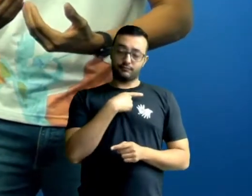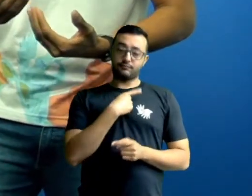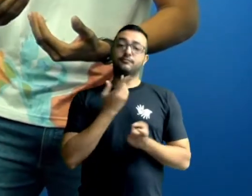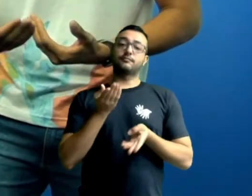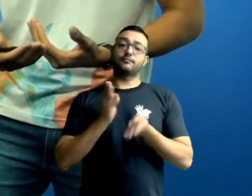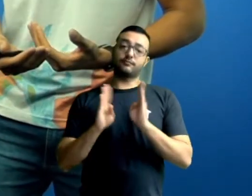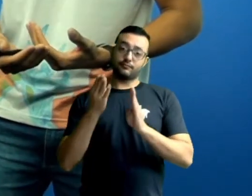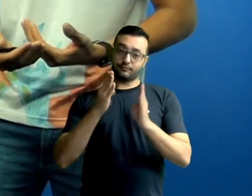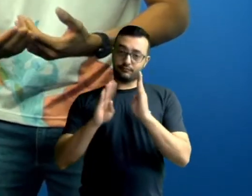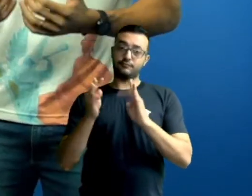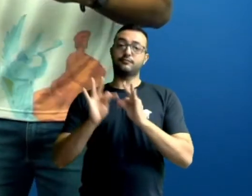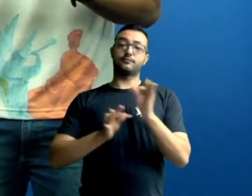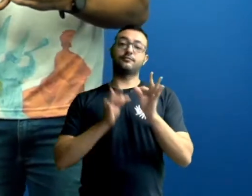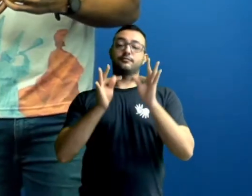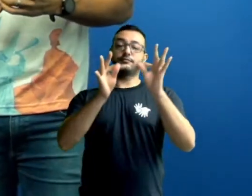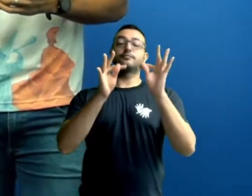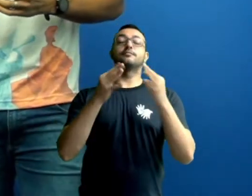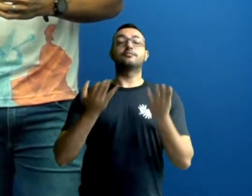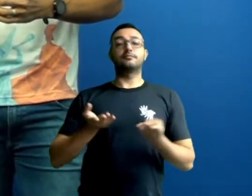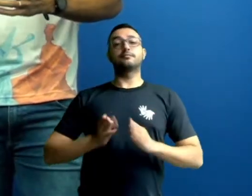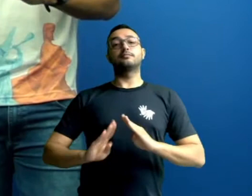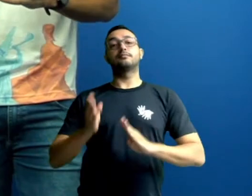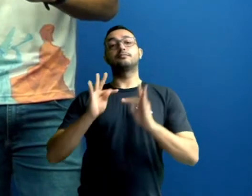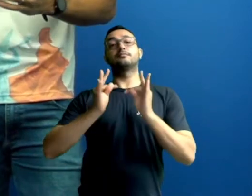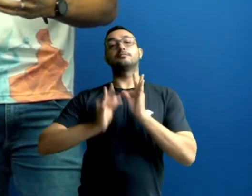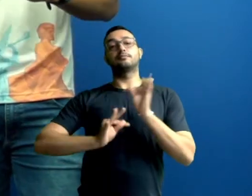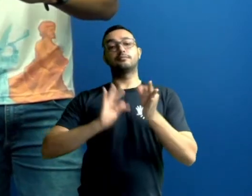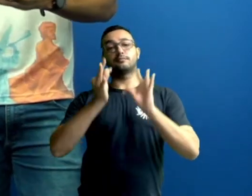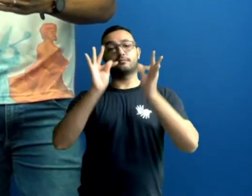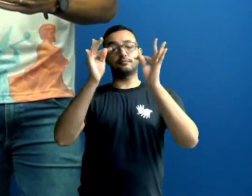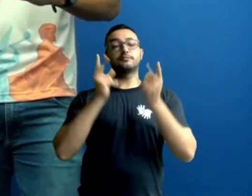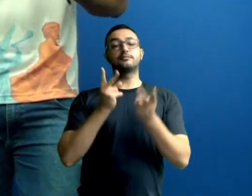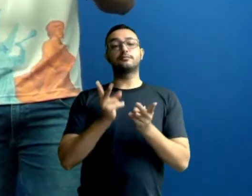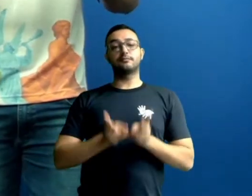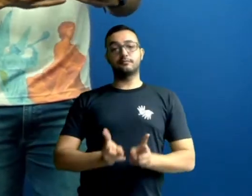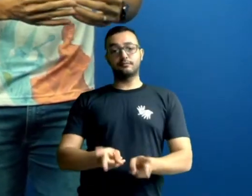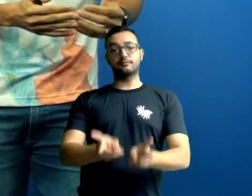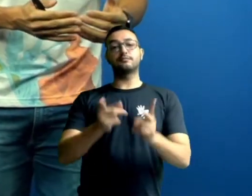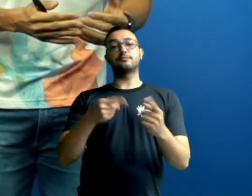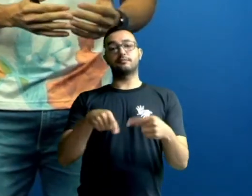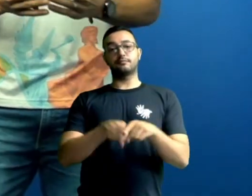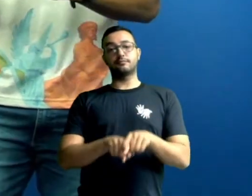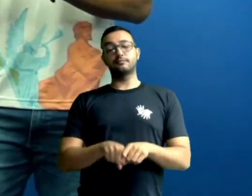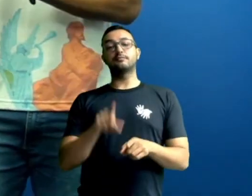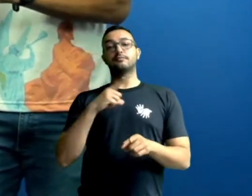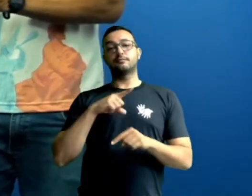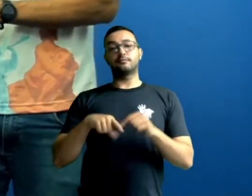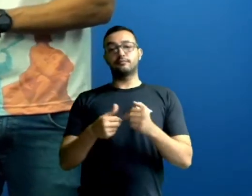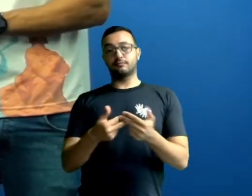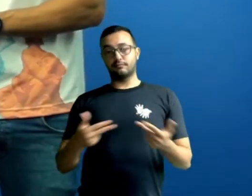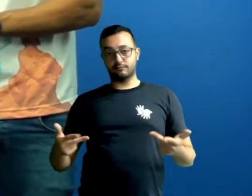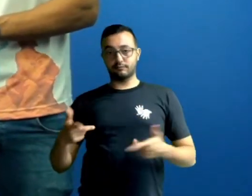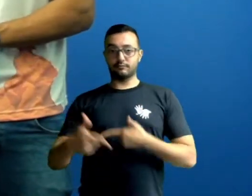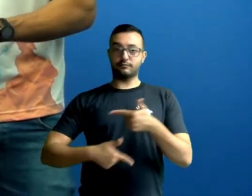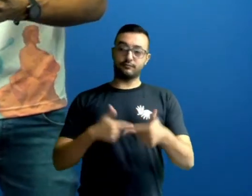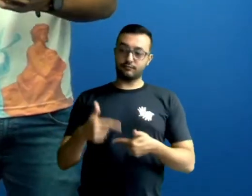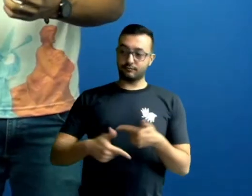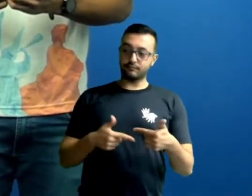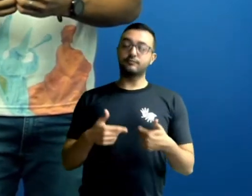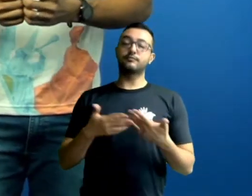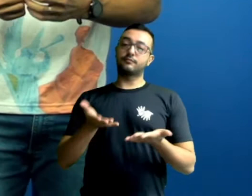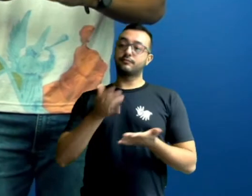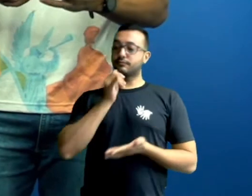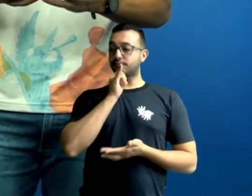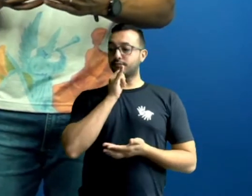a biotecnologia. E a biotecnologia ela vai estar sempre associada a produtos e a serviços, tá certo?